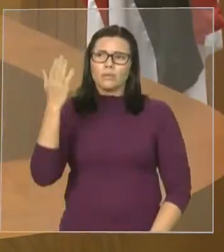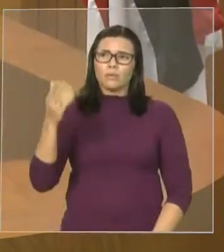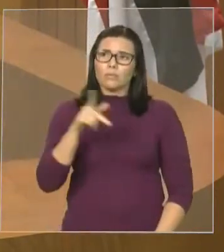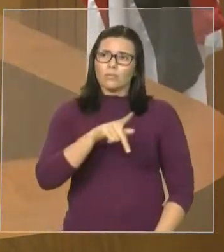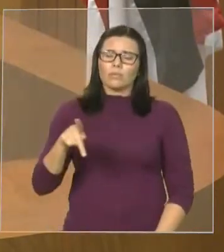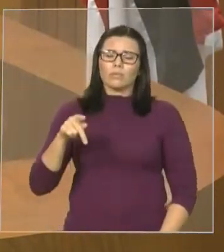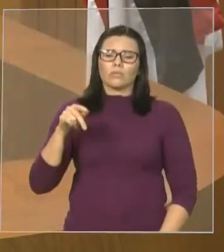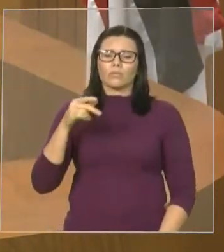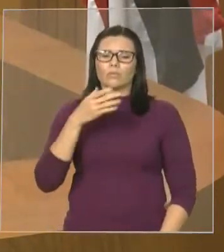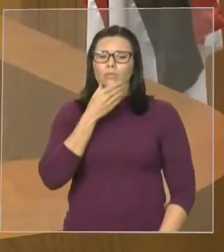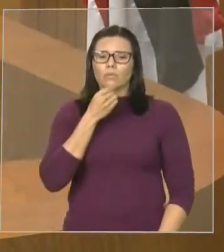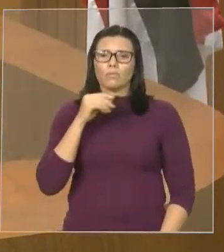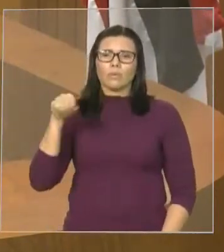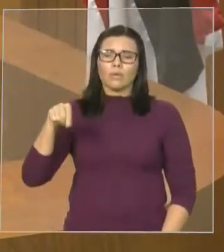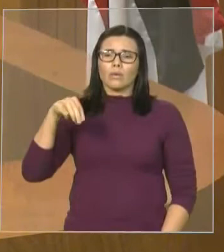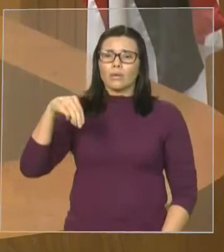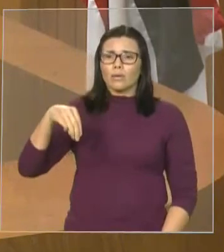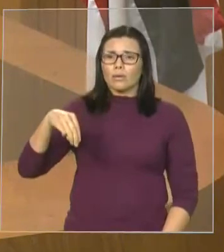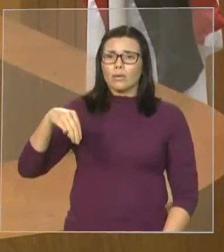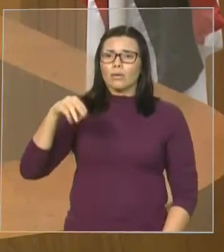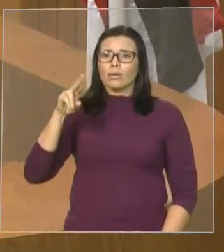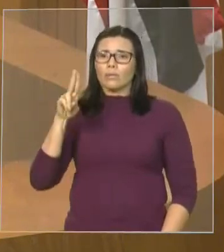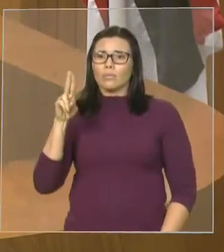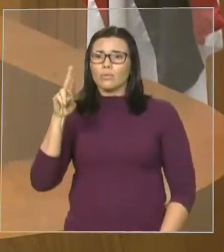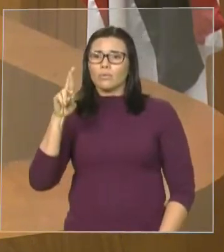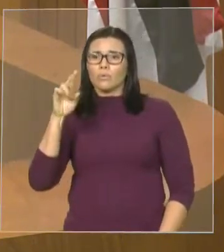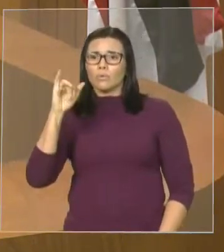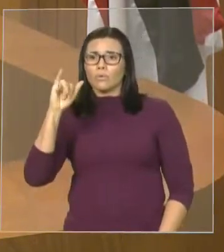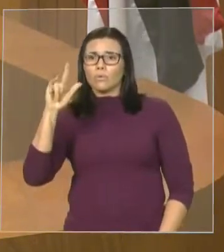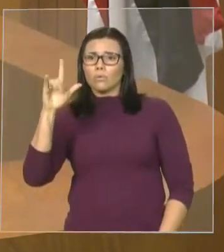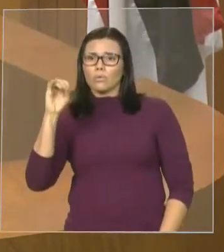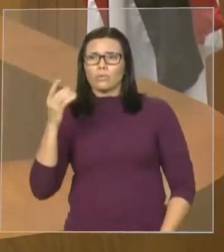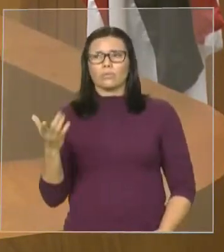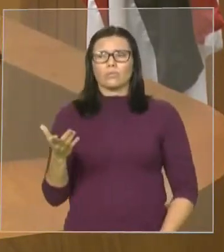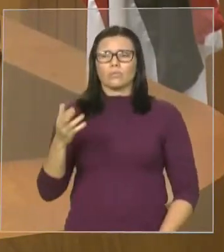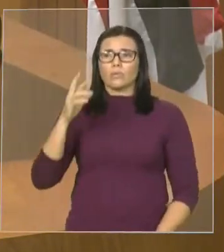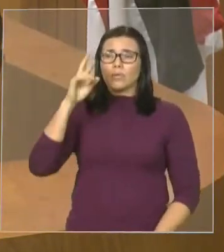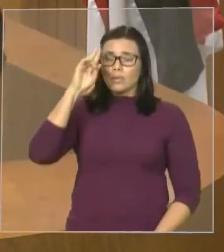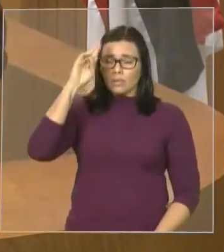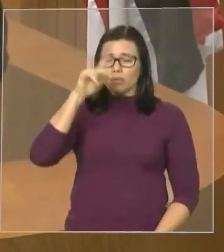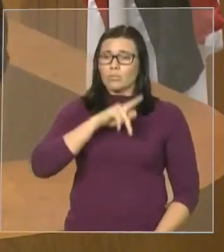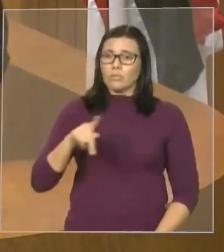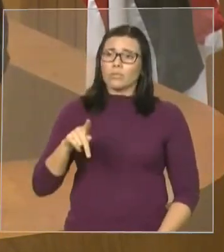Murilo. Presidente, a Defensoria Pública está sendo retirada do Conselho do FUNBEM.